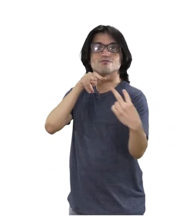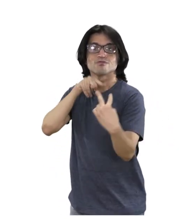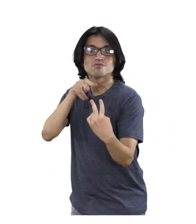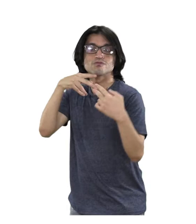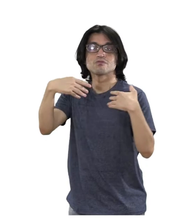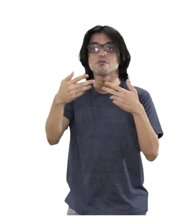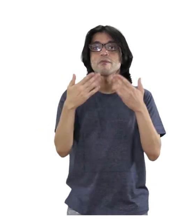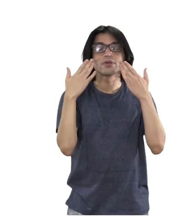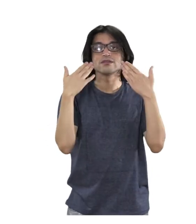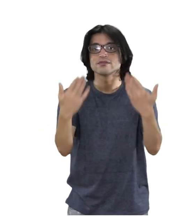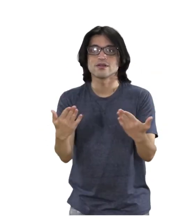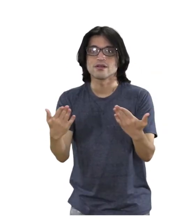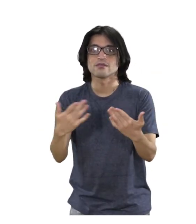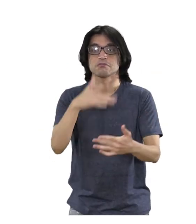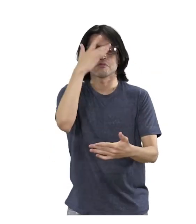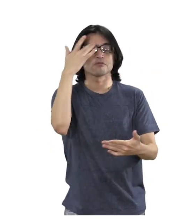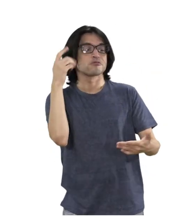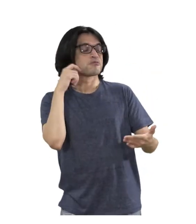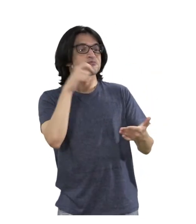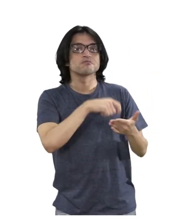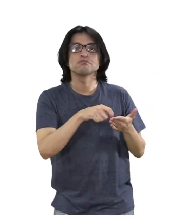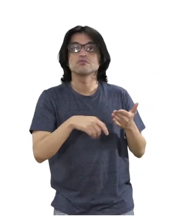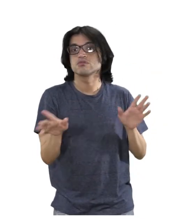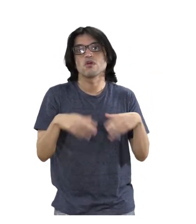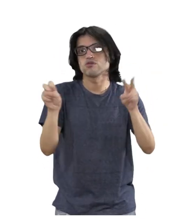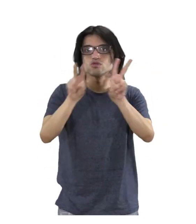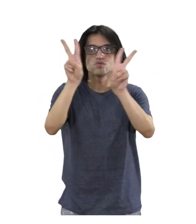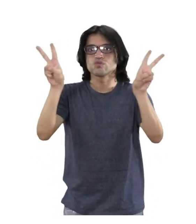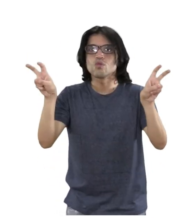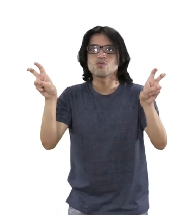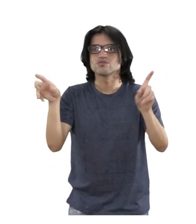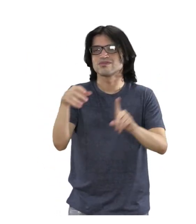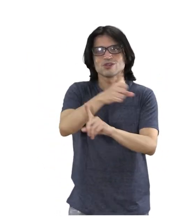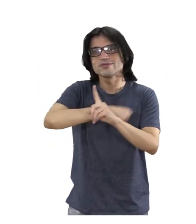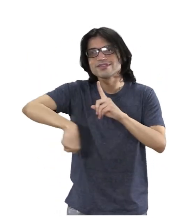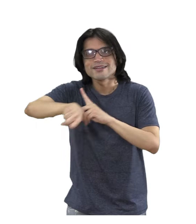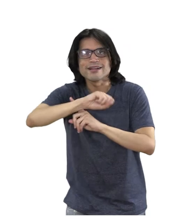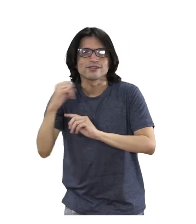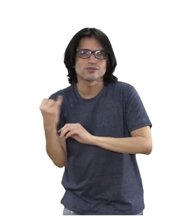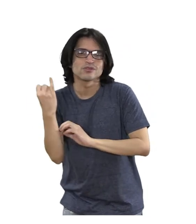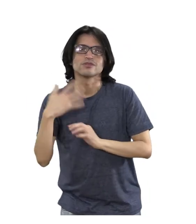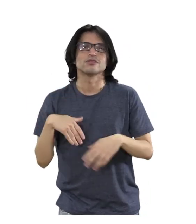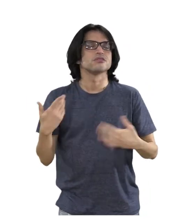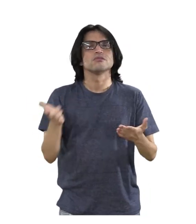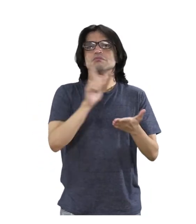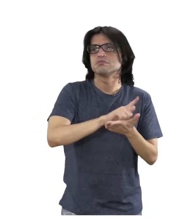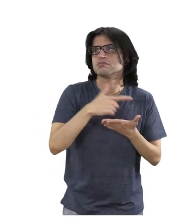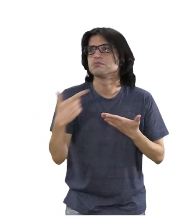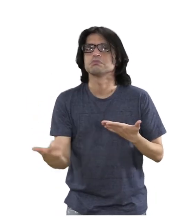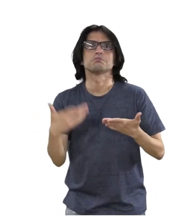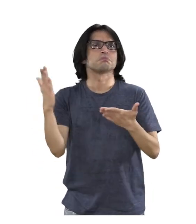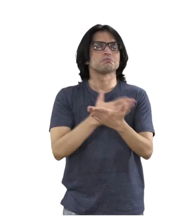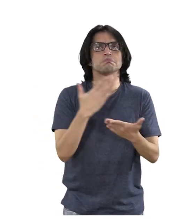do texto, acerca de um assunto relevante socialmente. Circula em especial em jornais, revistas, sites